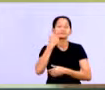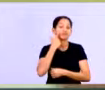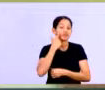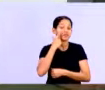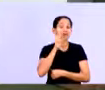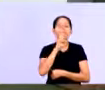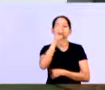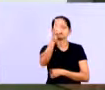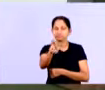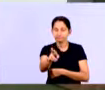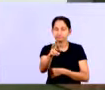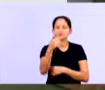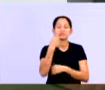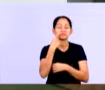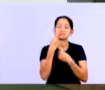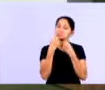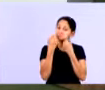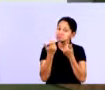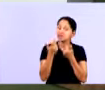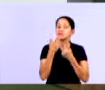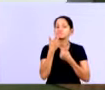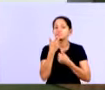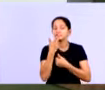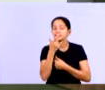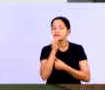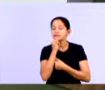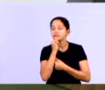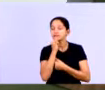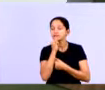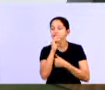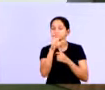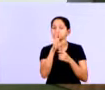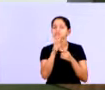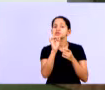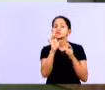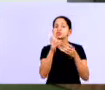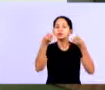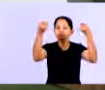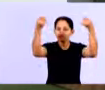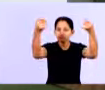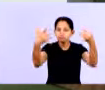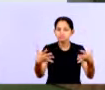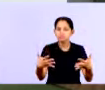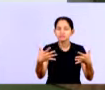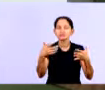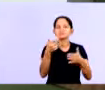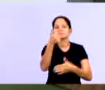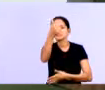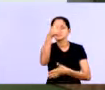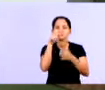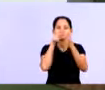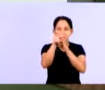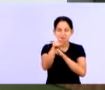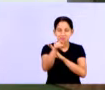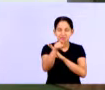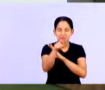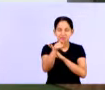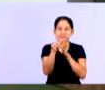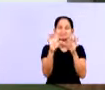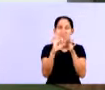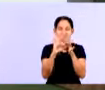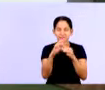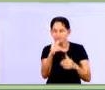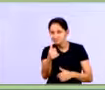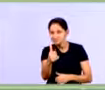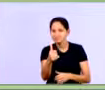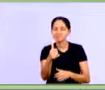lá, professora. Ele propôs uma resposta e disse o seguinte. Eu acho que vamos só contextualizar a primeira professor, pergunta, claro, né? é E a gente